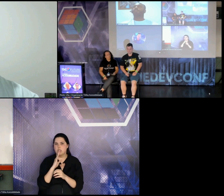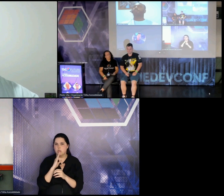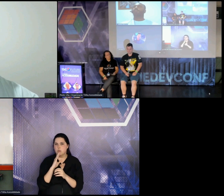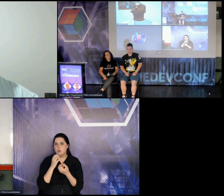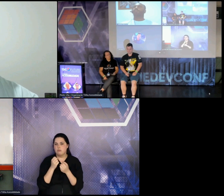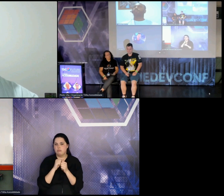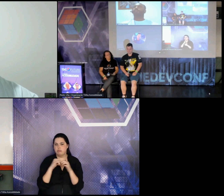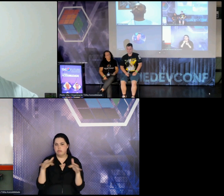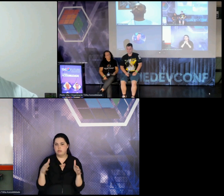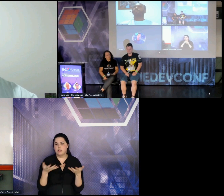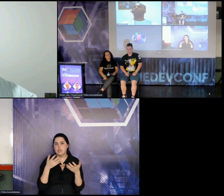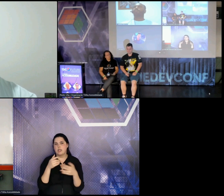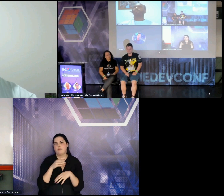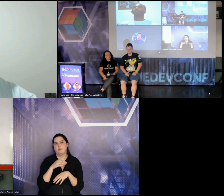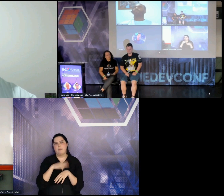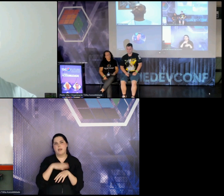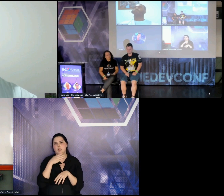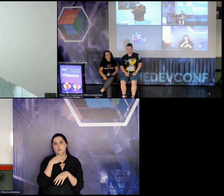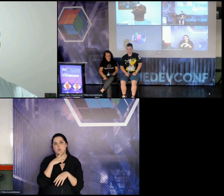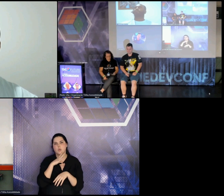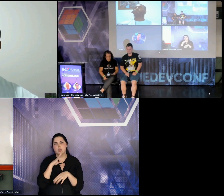quanto a gente gostaria que fosse, sabe?